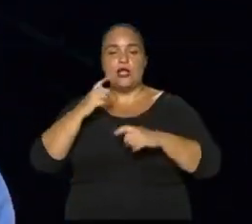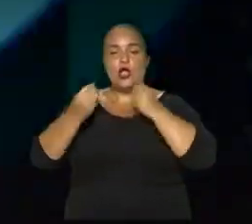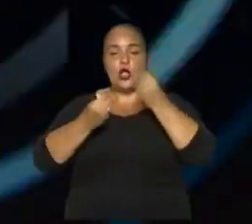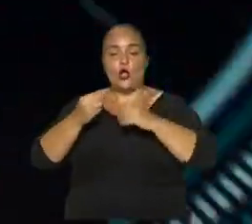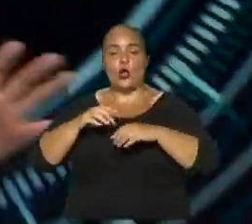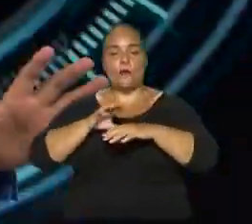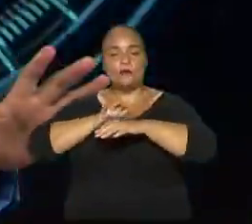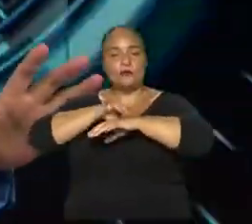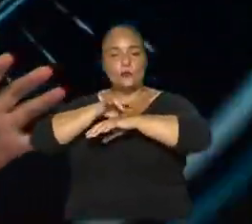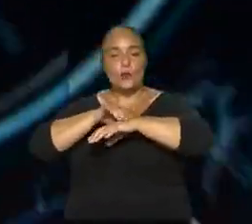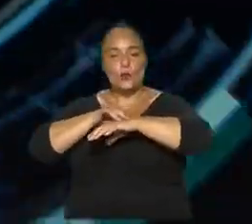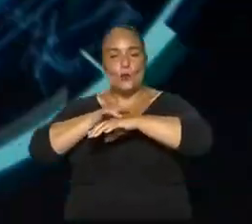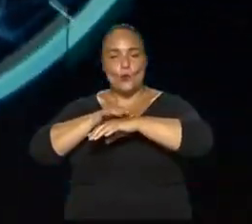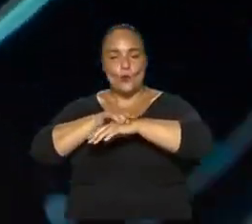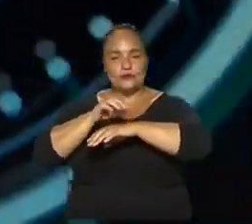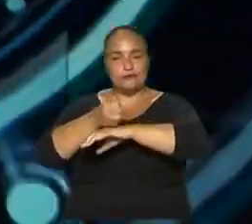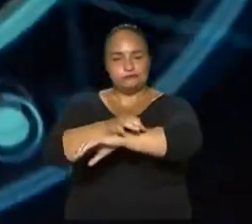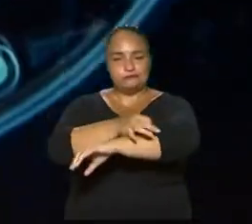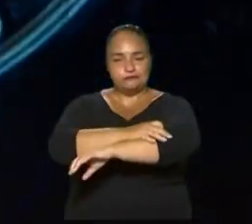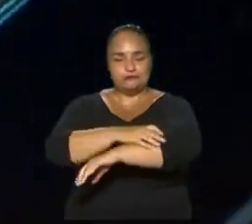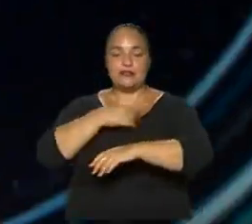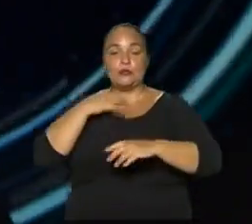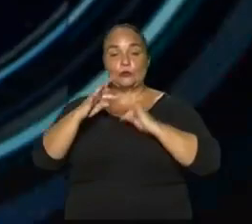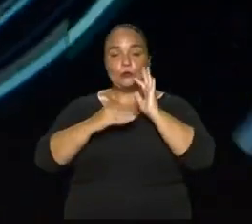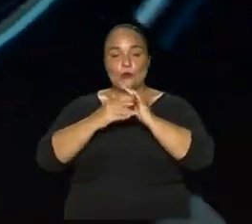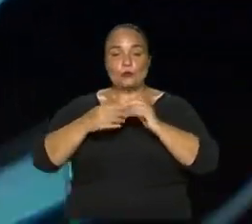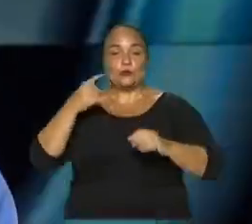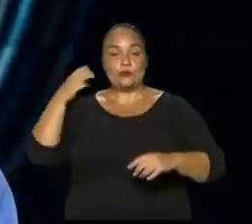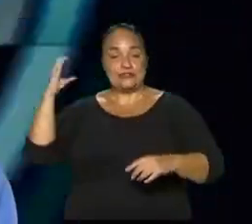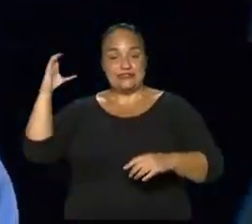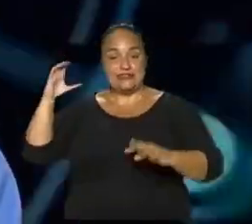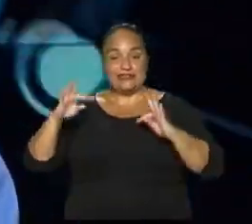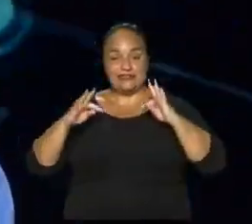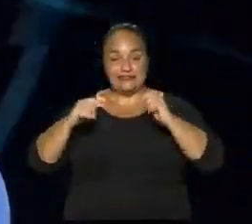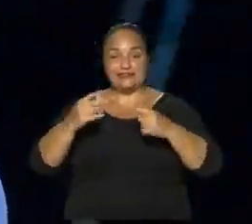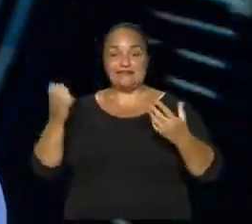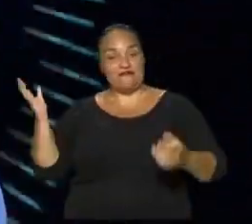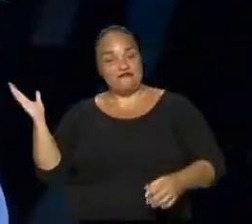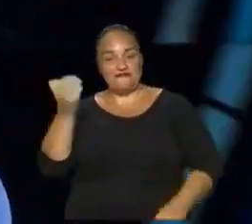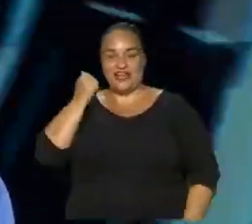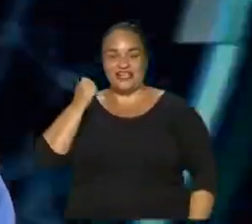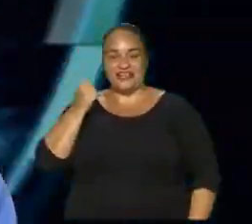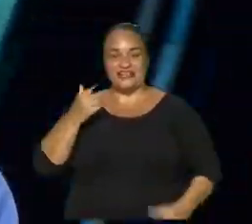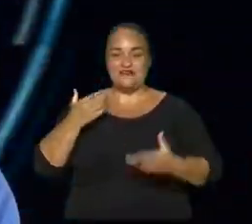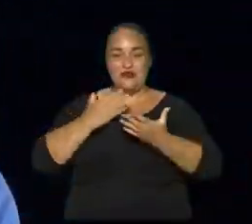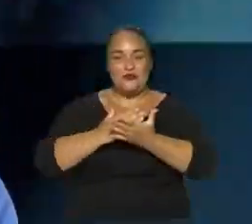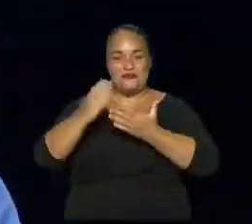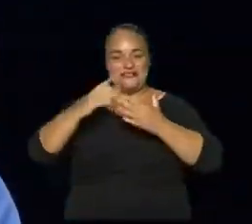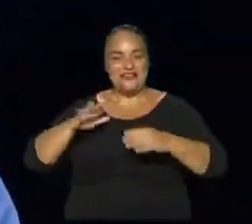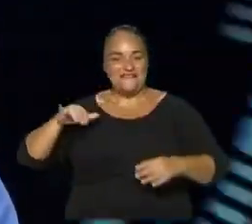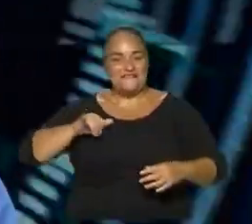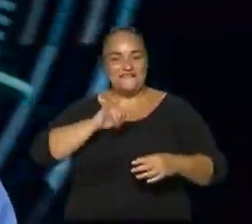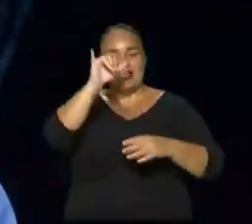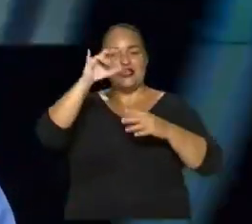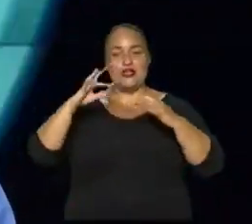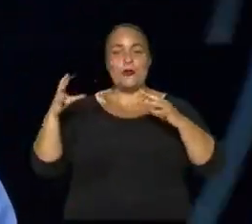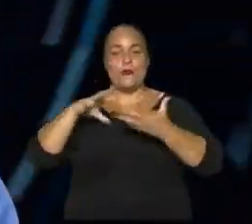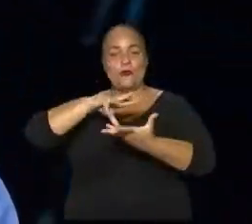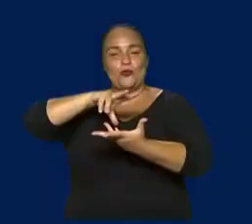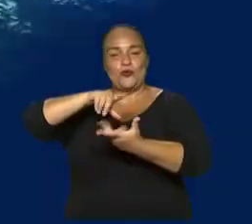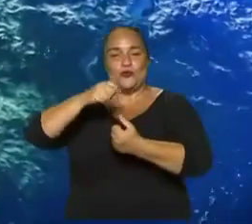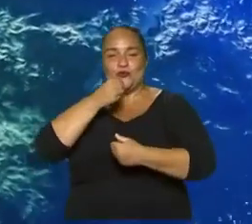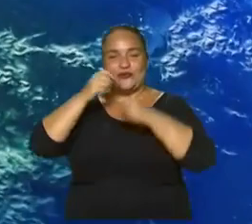hanseníase. Tudo isso e muito mais no Ciência é Tudo. Então, vem comigo nessa viagem pelo mundo do